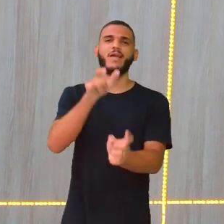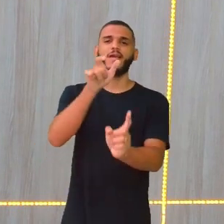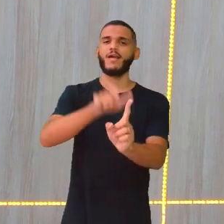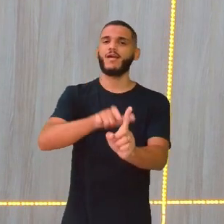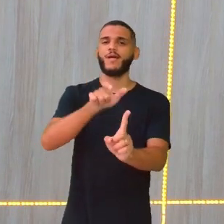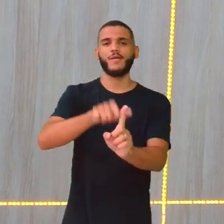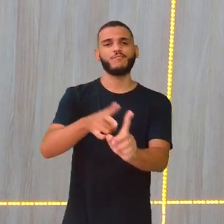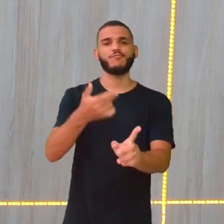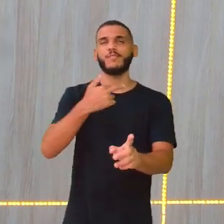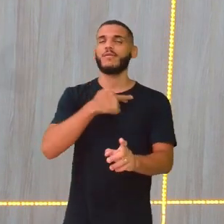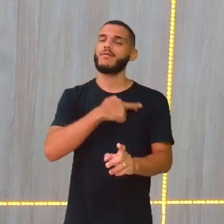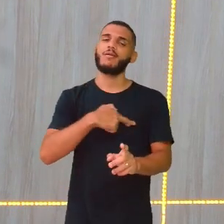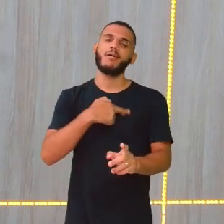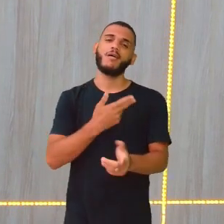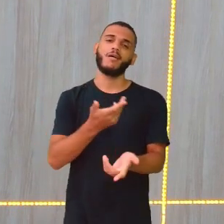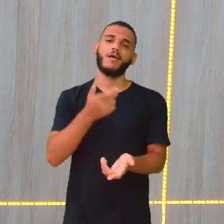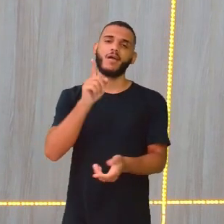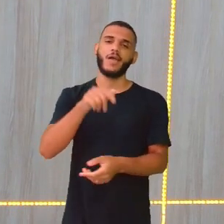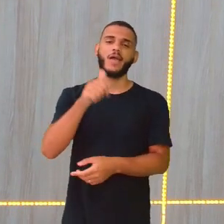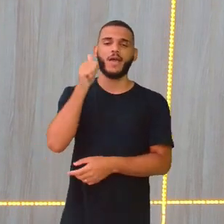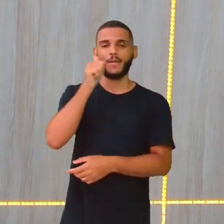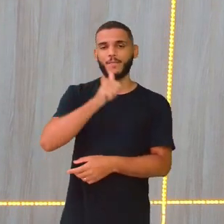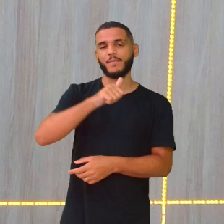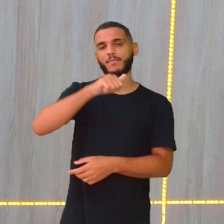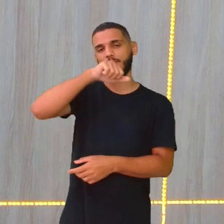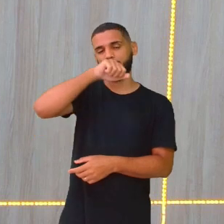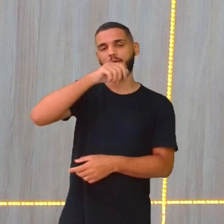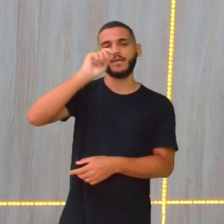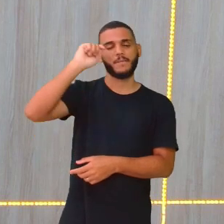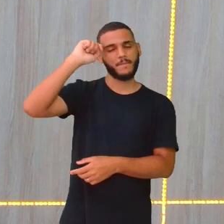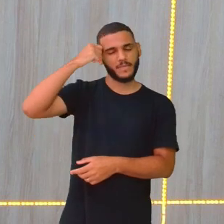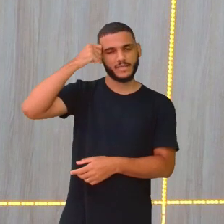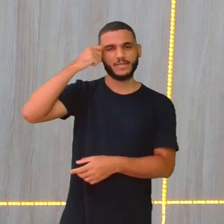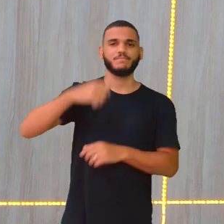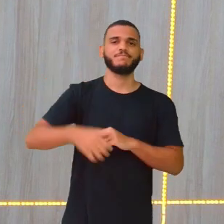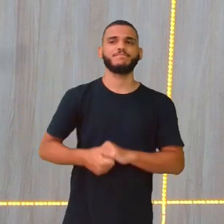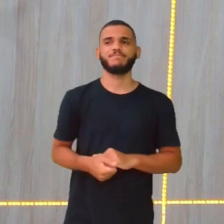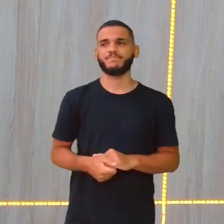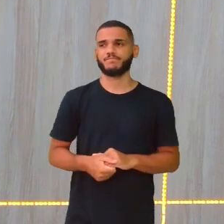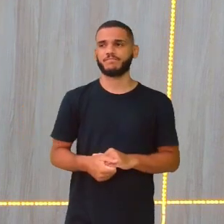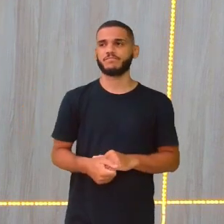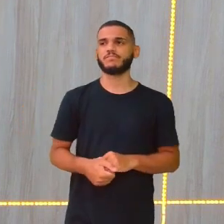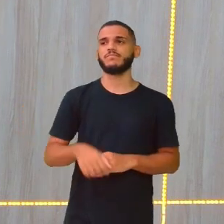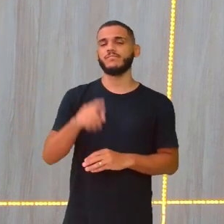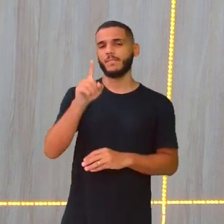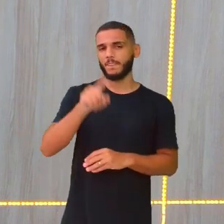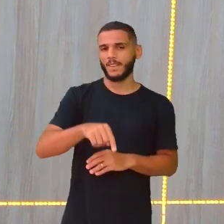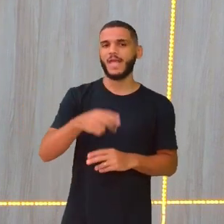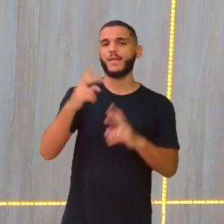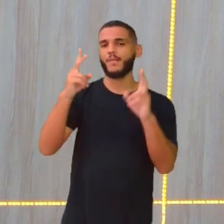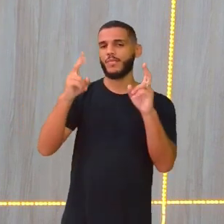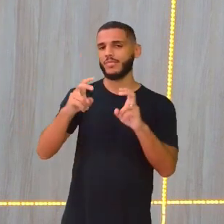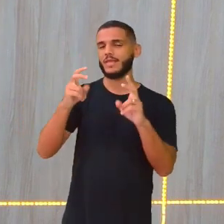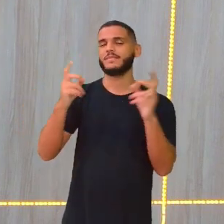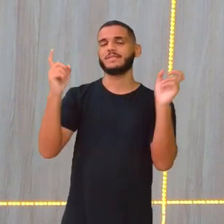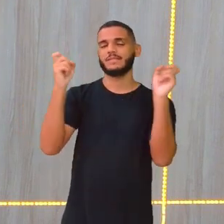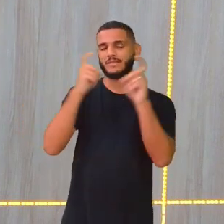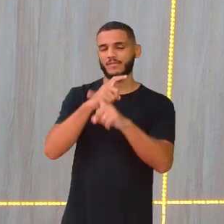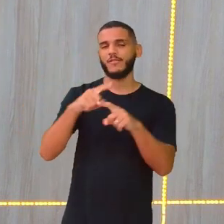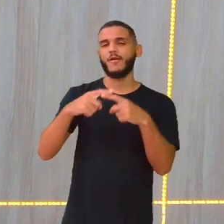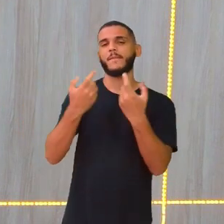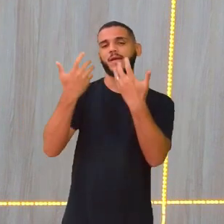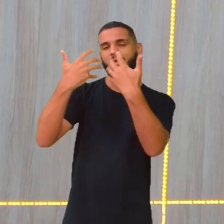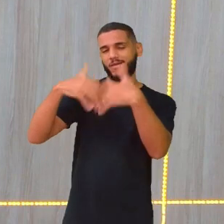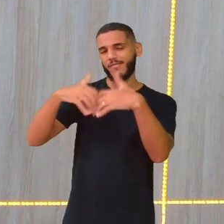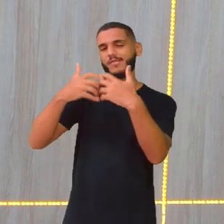pela personagem da Mãe Preta, da Aya. Tranquilo, gente. Eu sei que o assunto não é um pouco pesado, assim, mas é importante que a gente